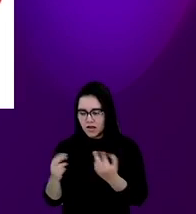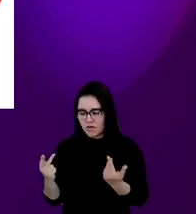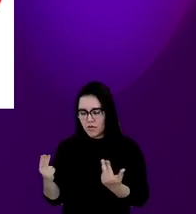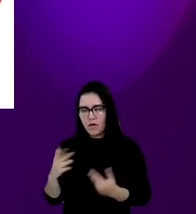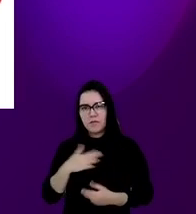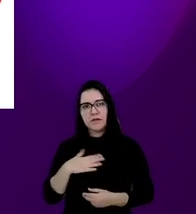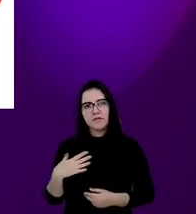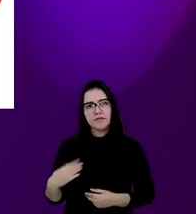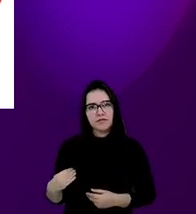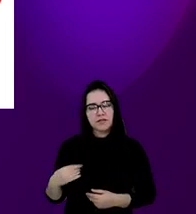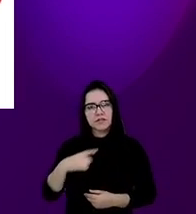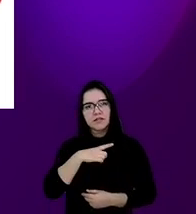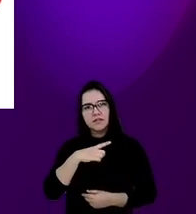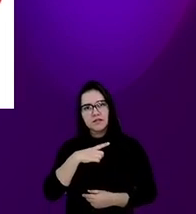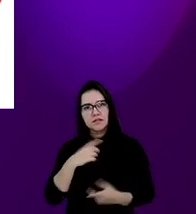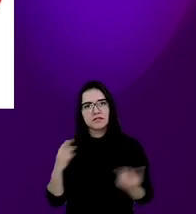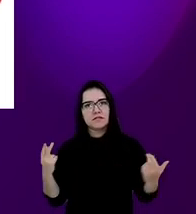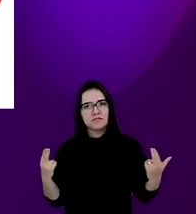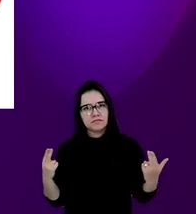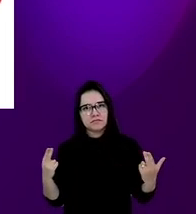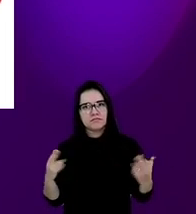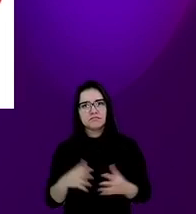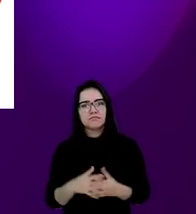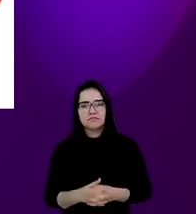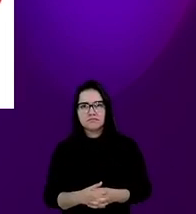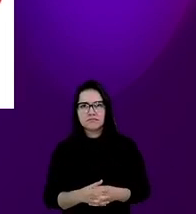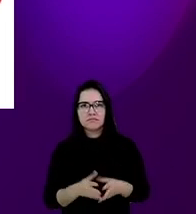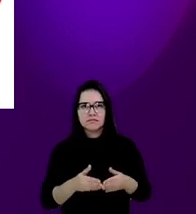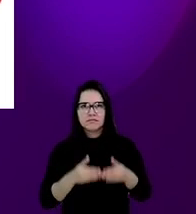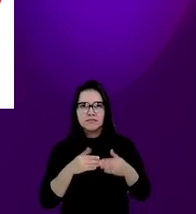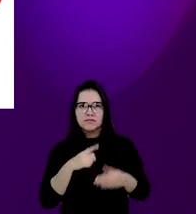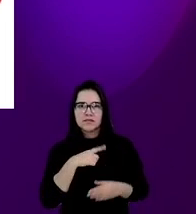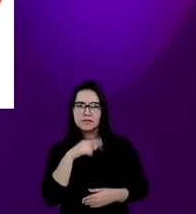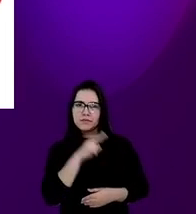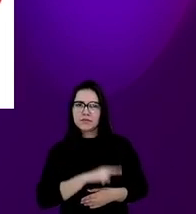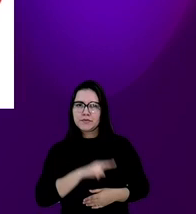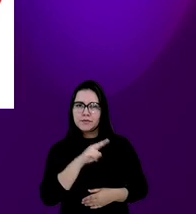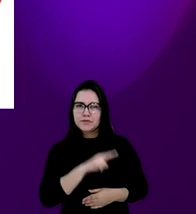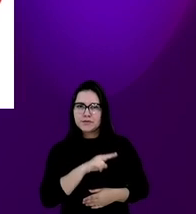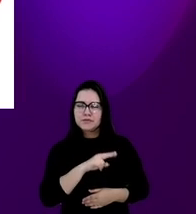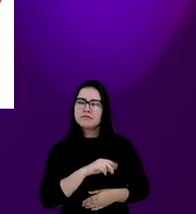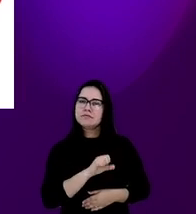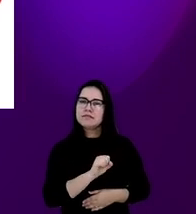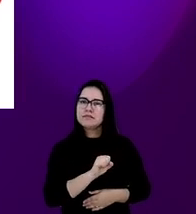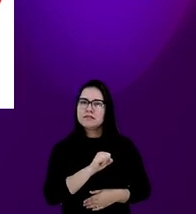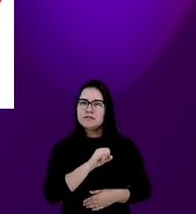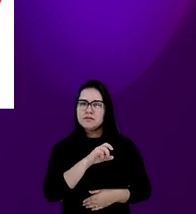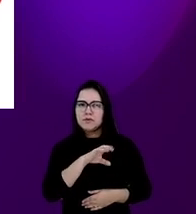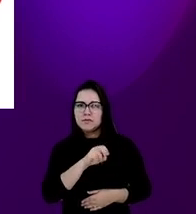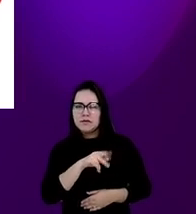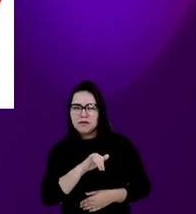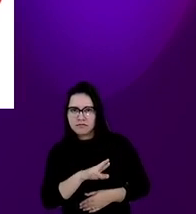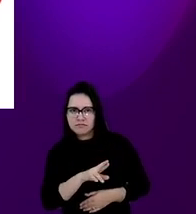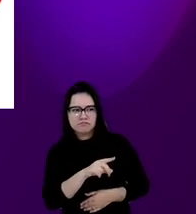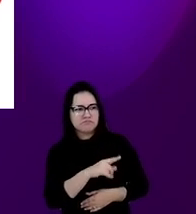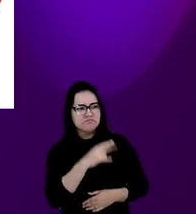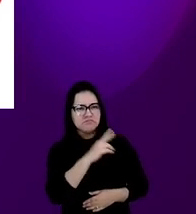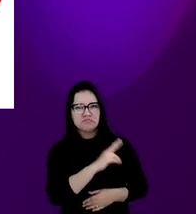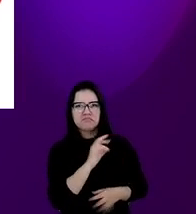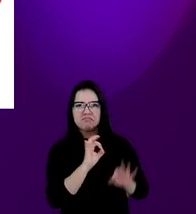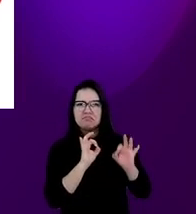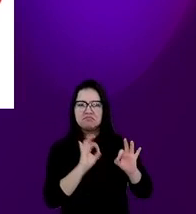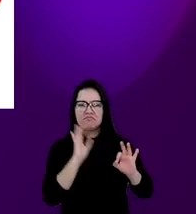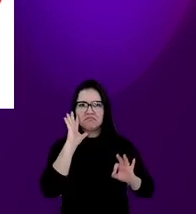fosse utilizado o tocilizumab nesse paciente. O paciente utilizou a tocilizumab, teve uma resposta brilhante e,